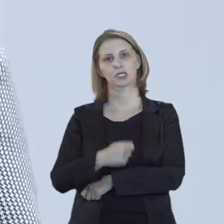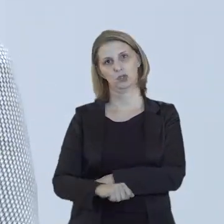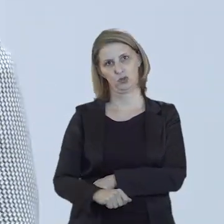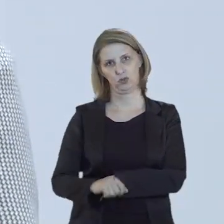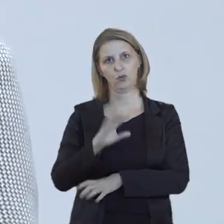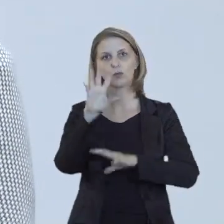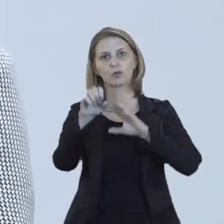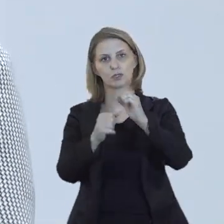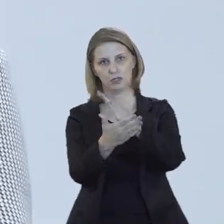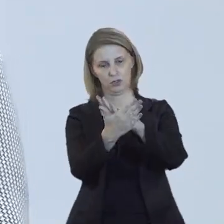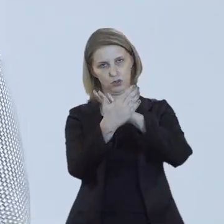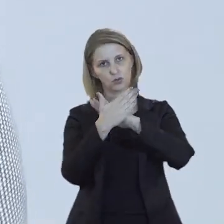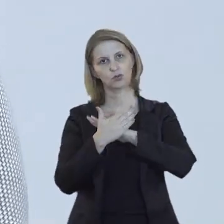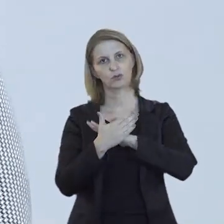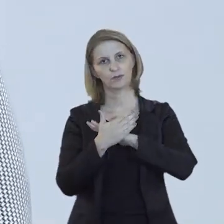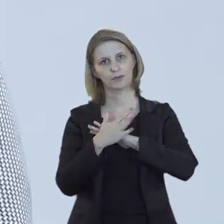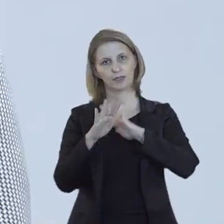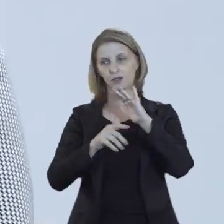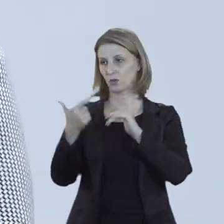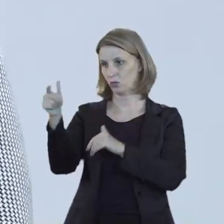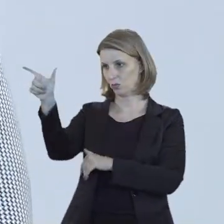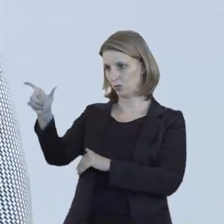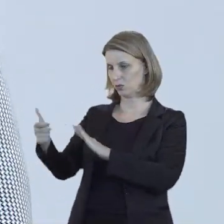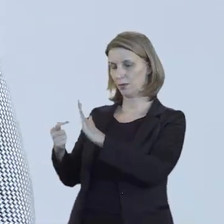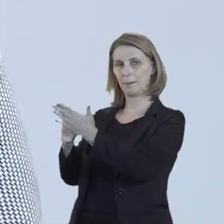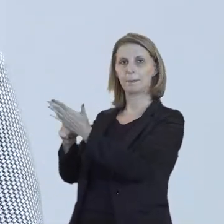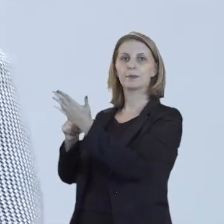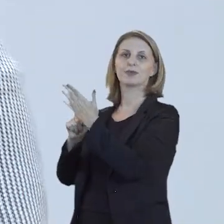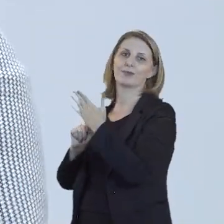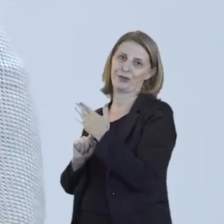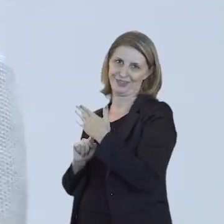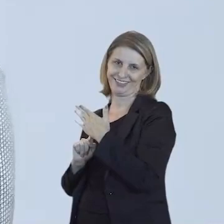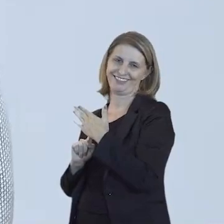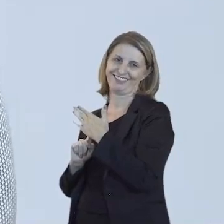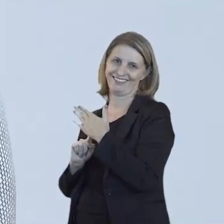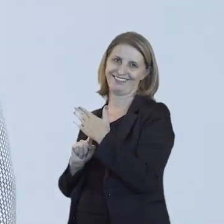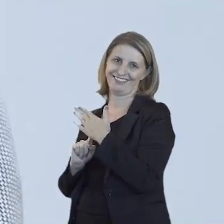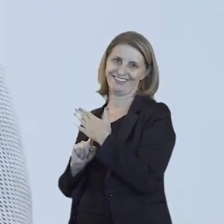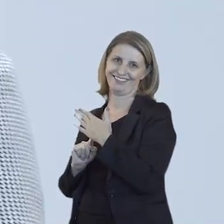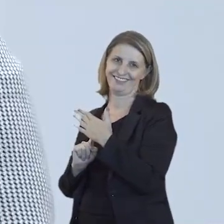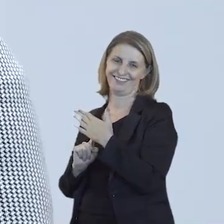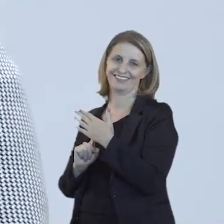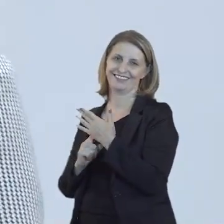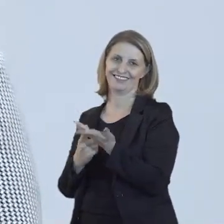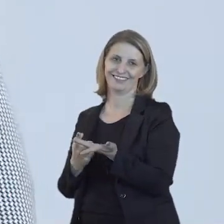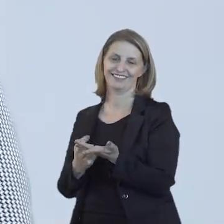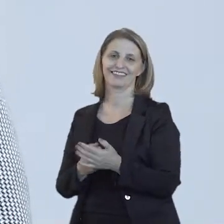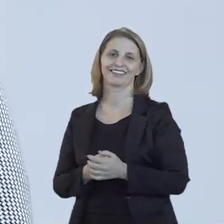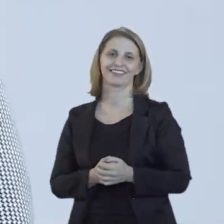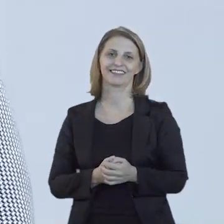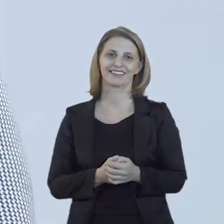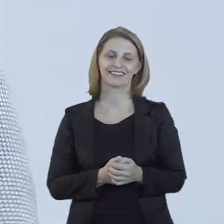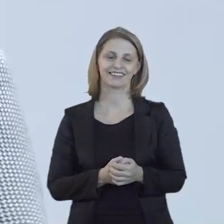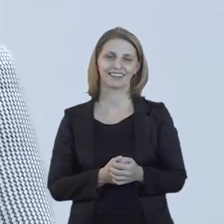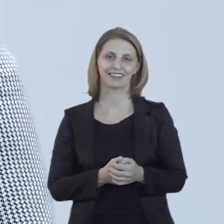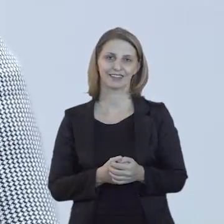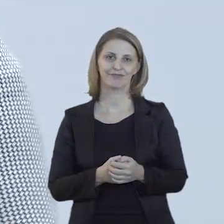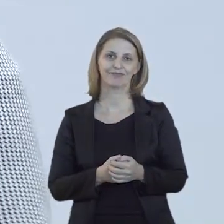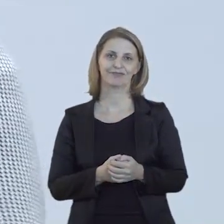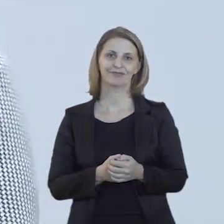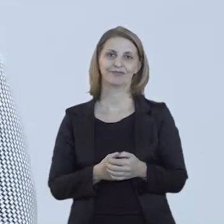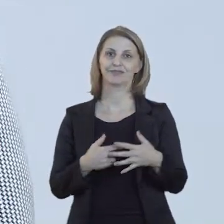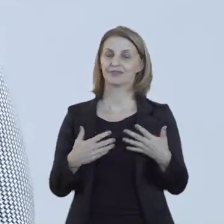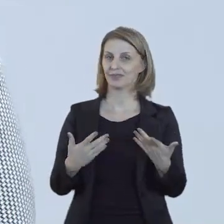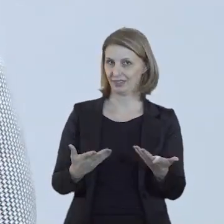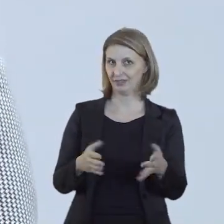pessoa perceber que precisa buscar ajuda. Né? Às vezes o outro acaba sendo, né, o nosso meio, né, a